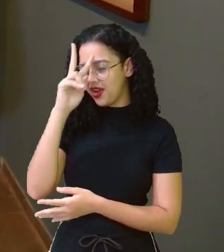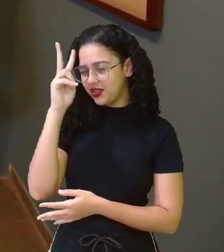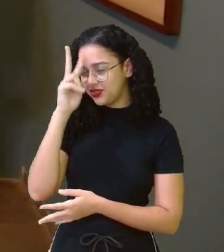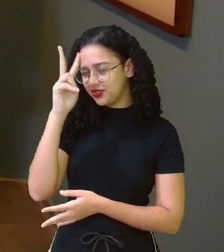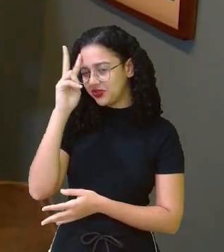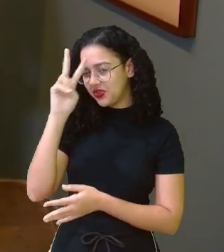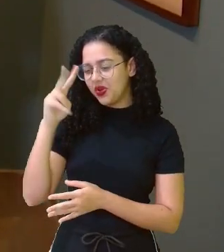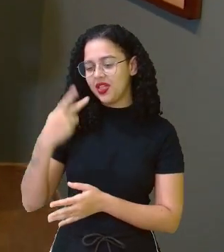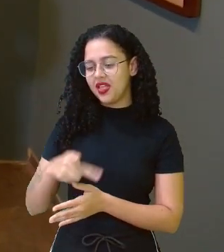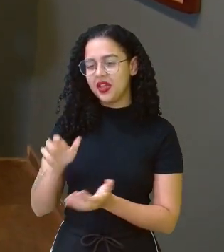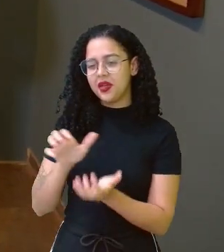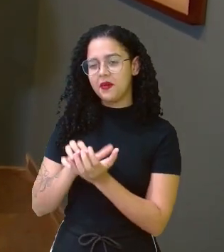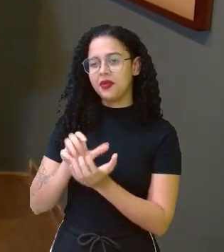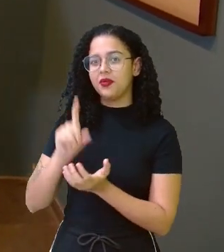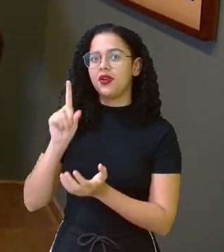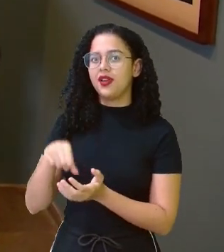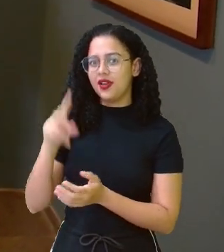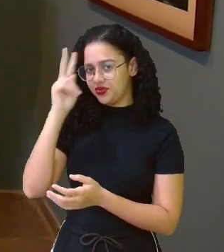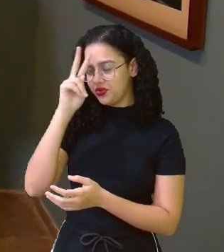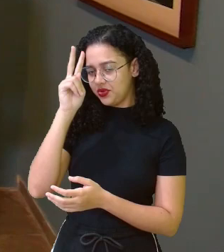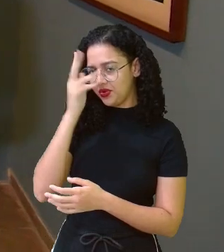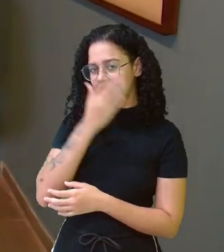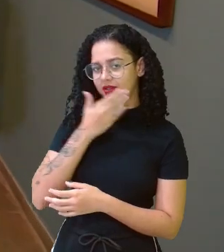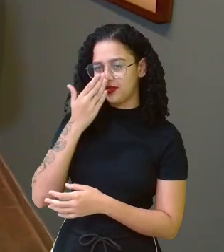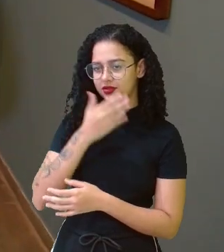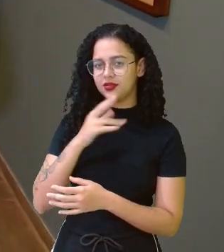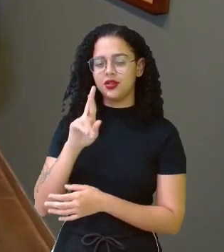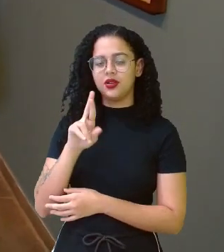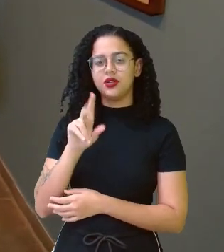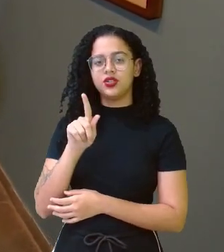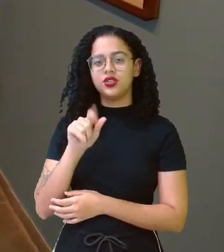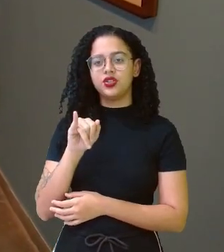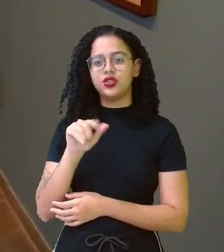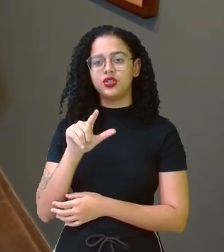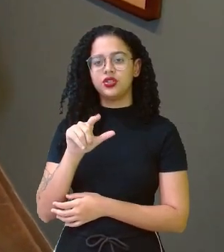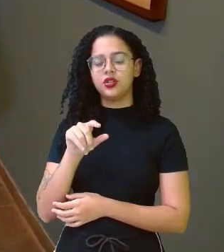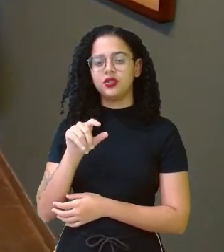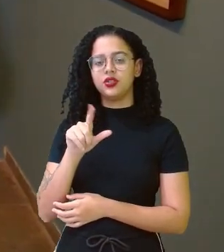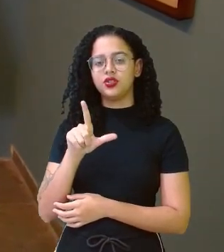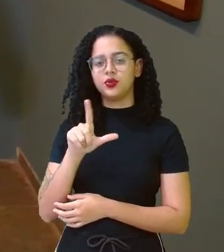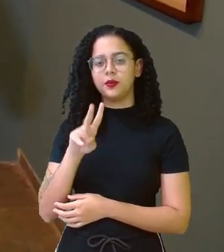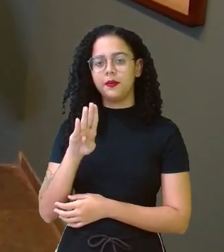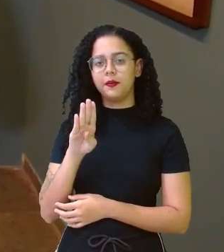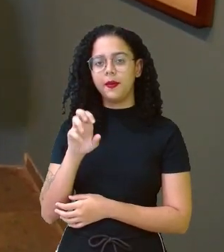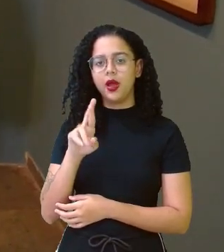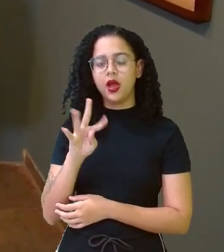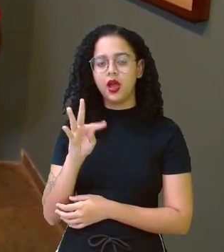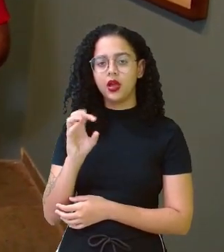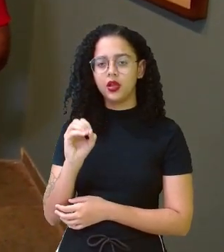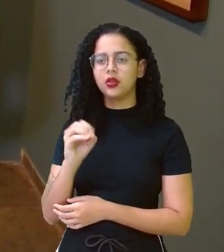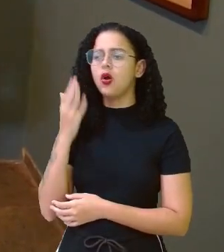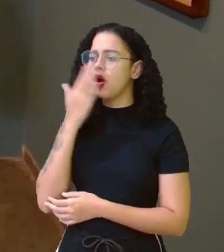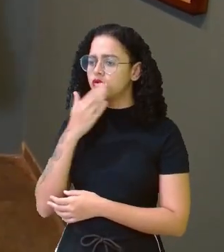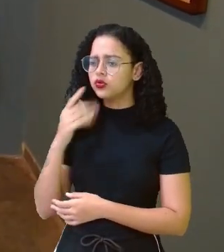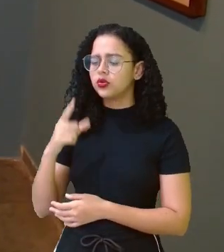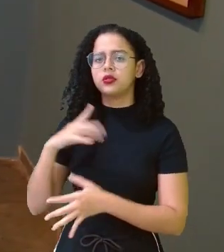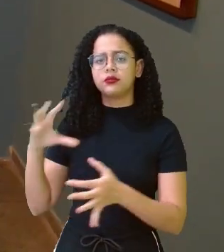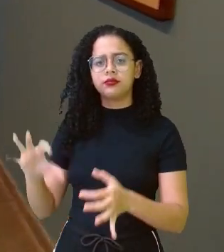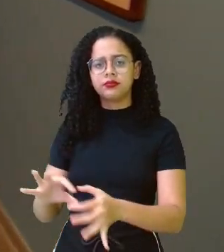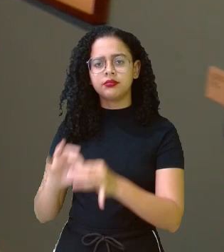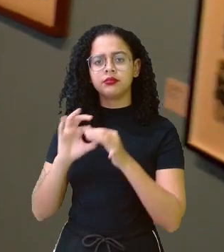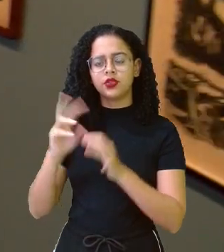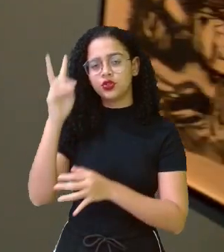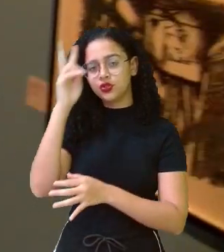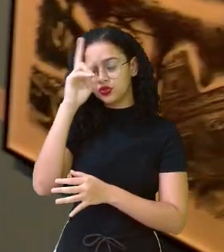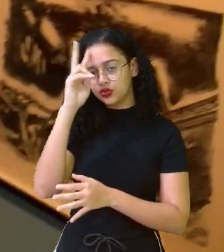do açúcar. Gilberto Freire, por exemplo, escreveu um livro chamado O Açúcar. Então, o açúcar é um tema que está muito incorporado à história de